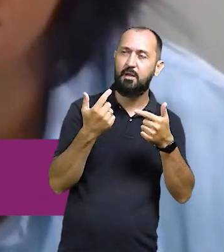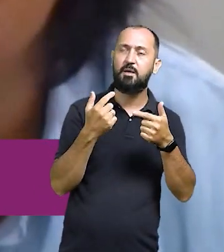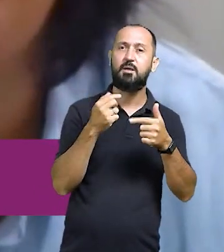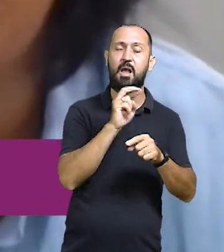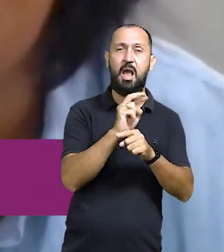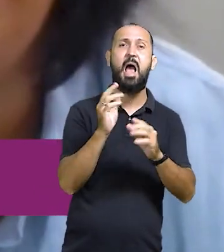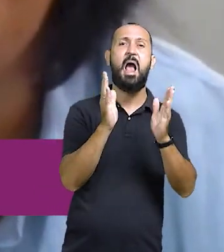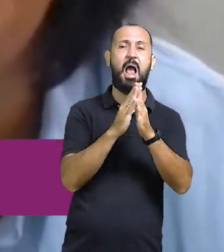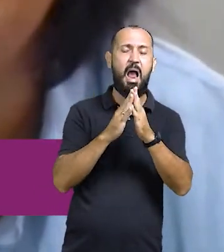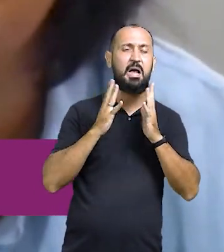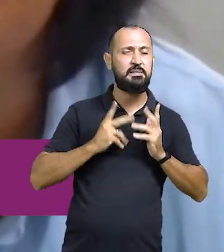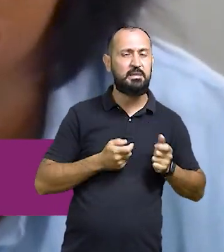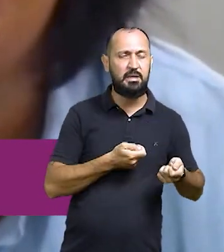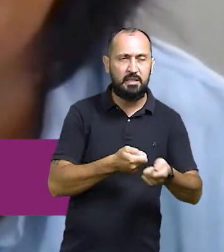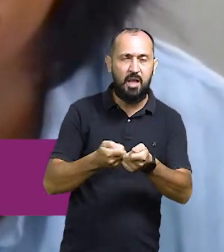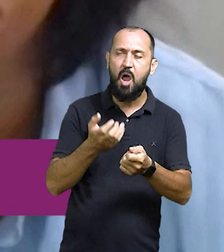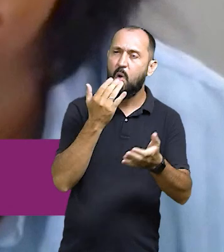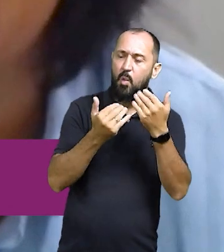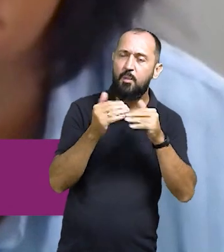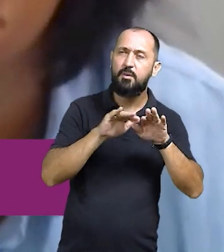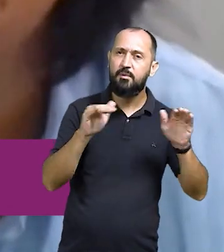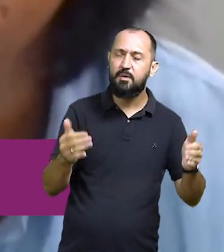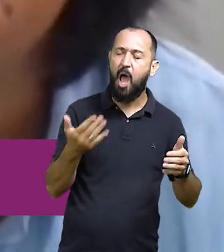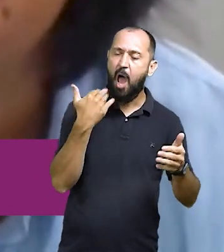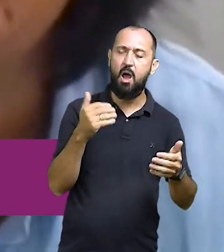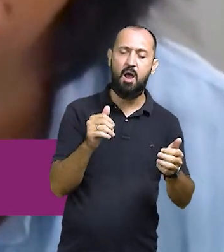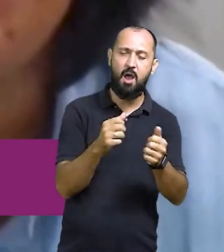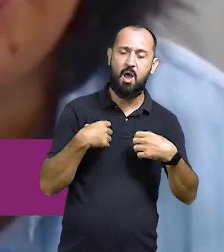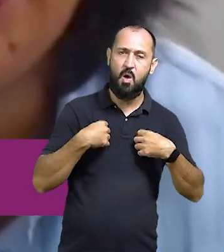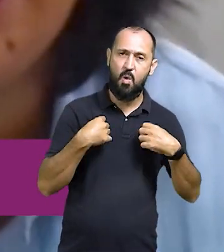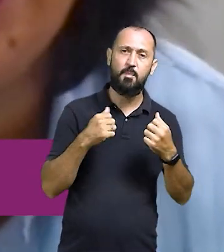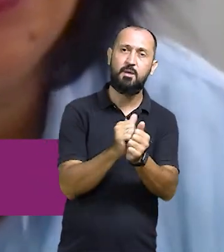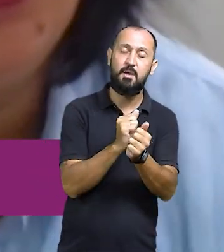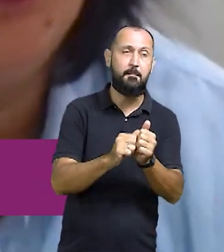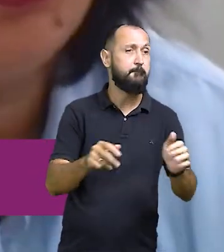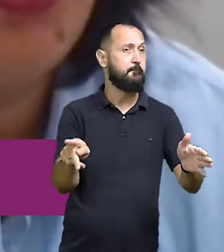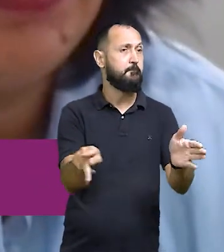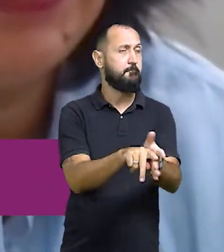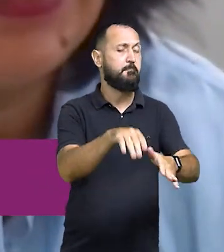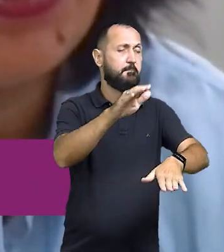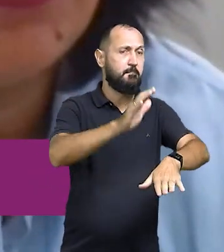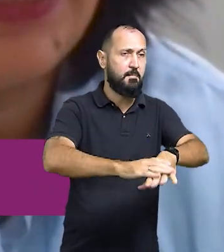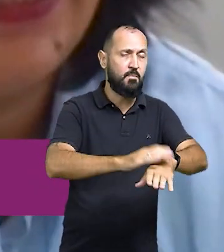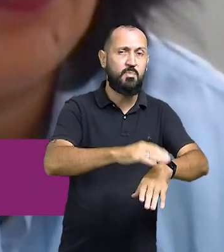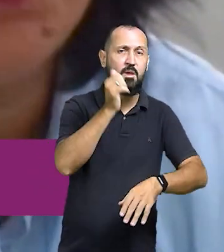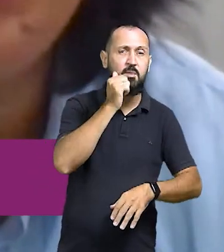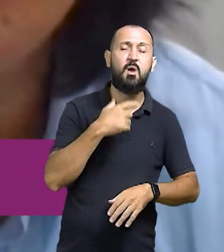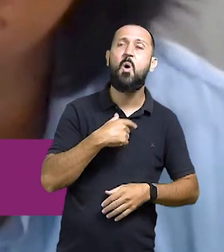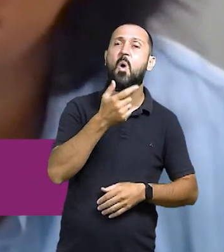segundos, uma mulher é vítima de violência no Brasil. 13 segundos. A cada 7 minutos, uma é estuprada.